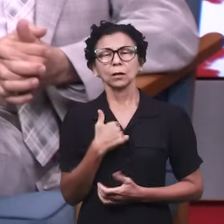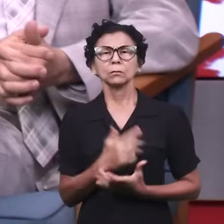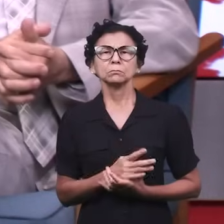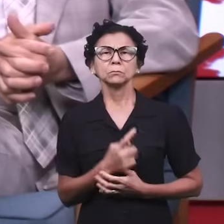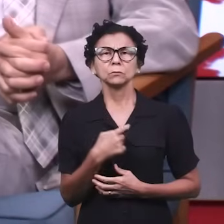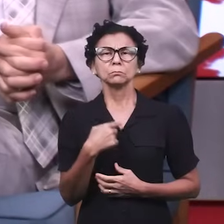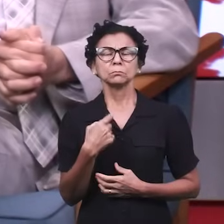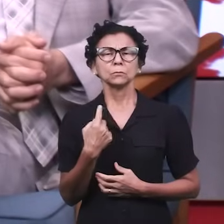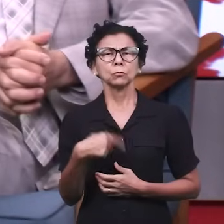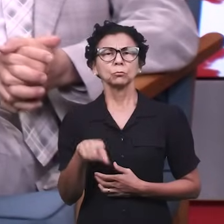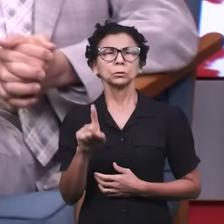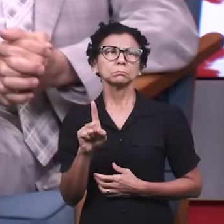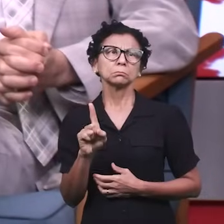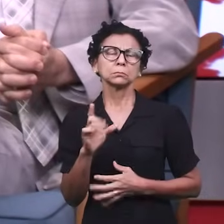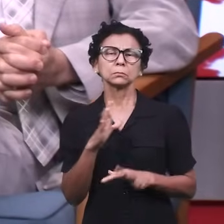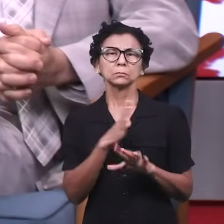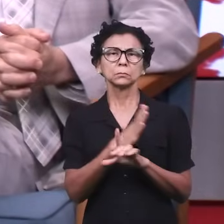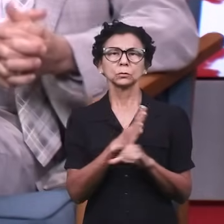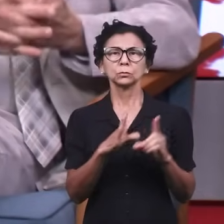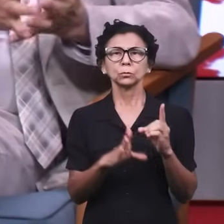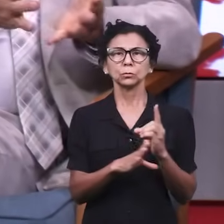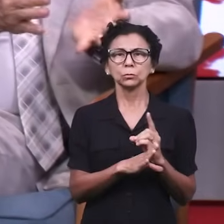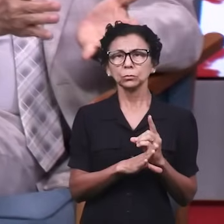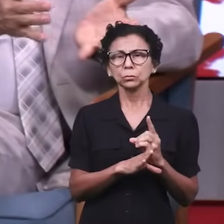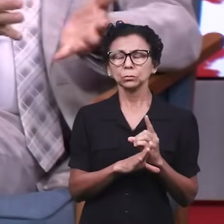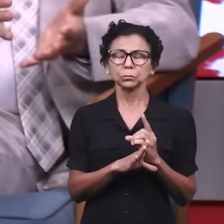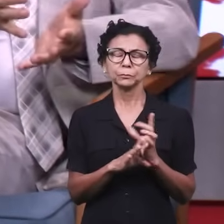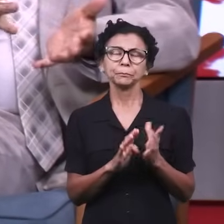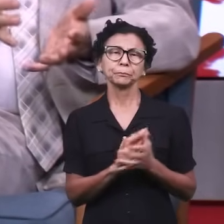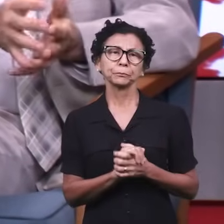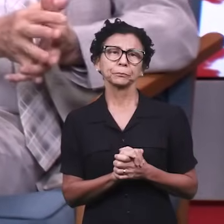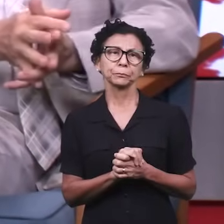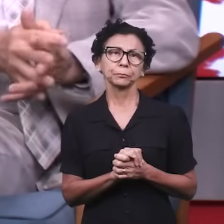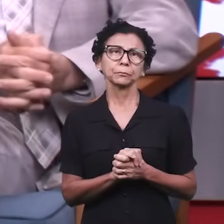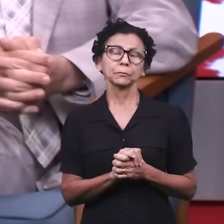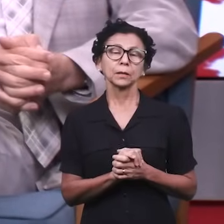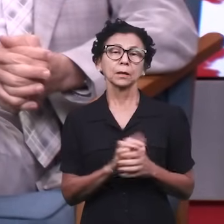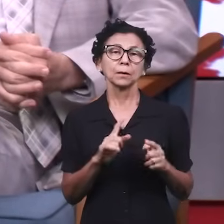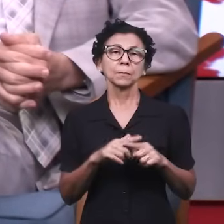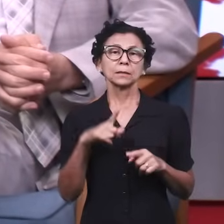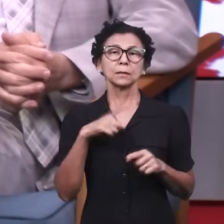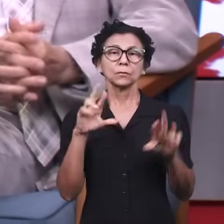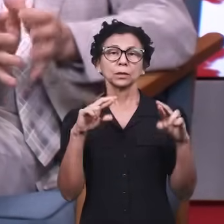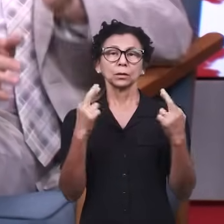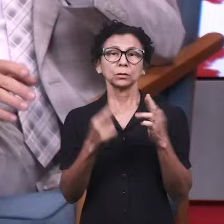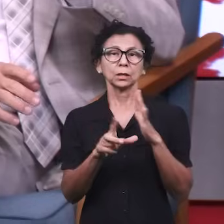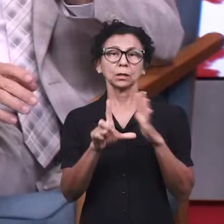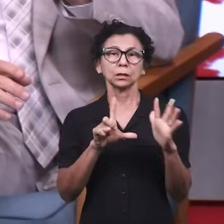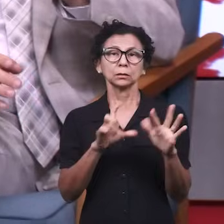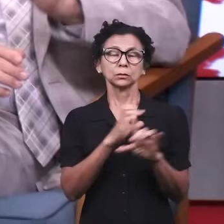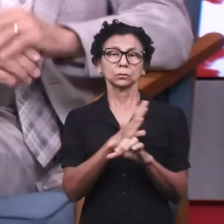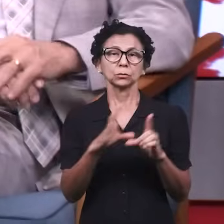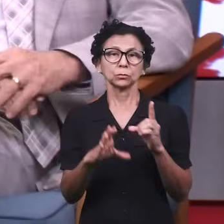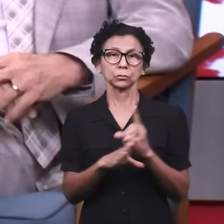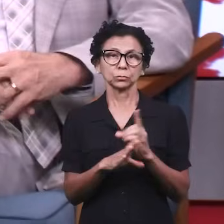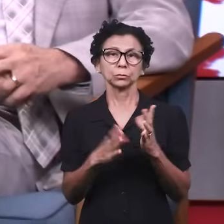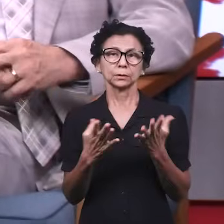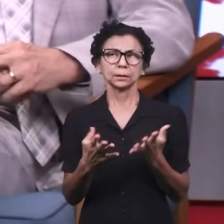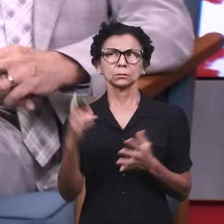eu estava num culto, né, numa reunião antes do culto, e o Senhor deu a